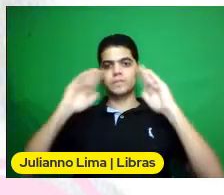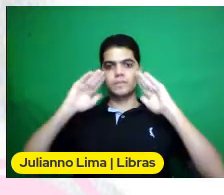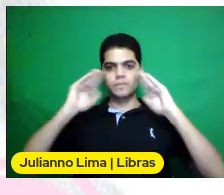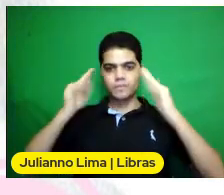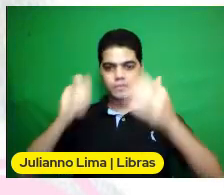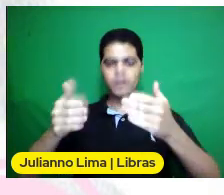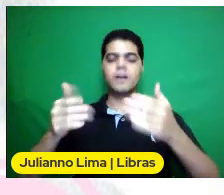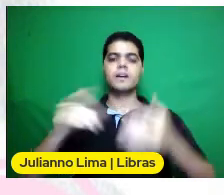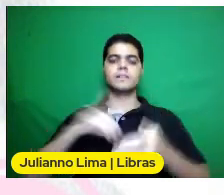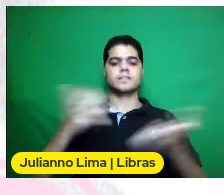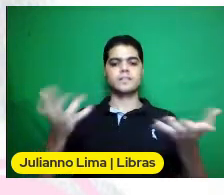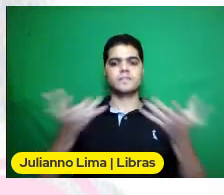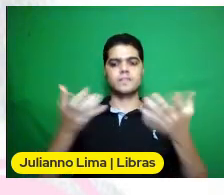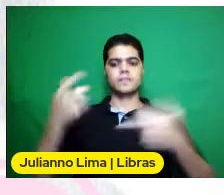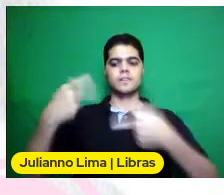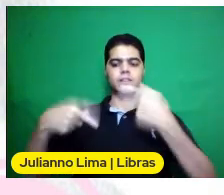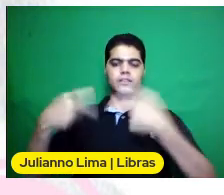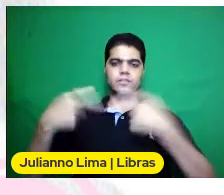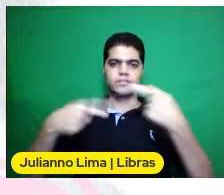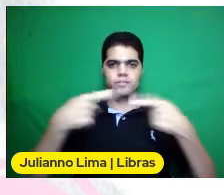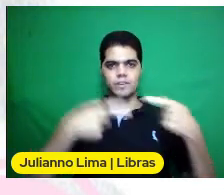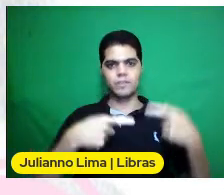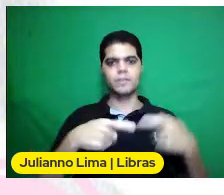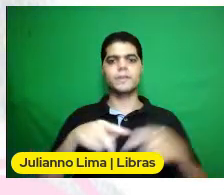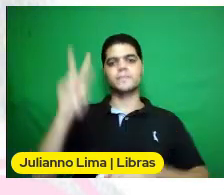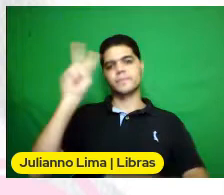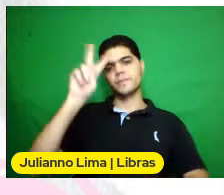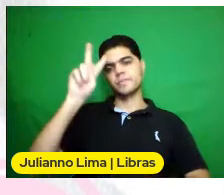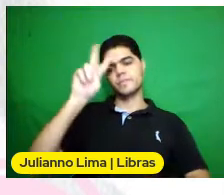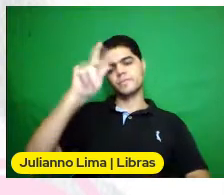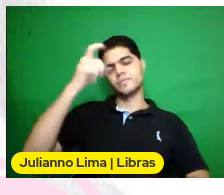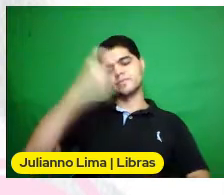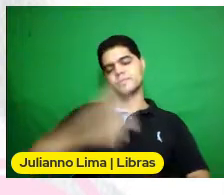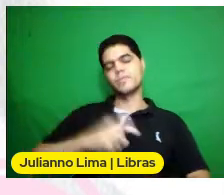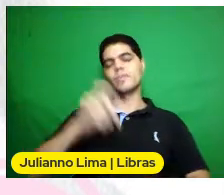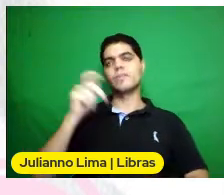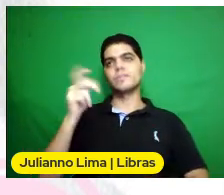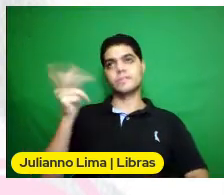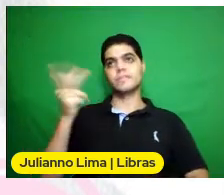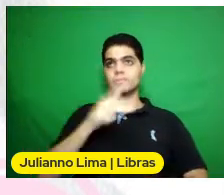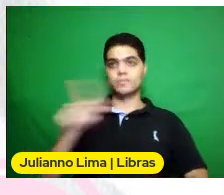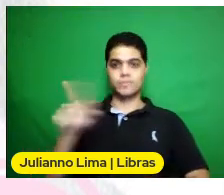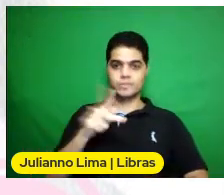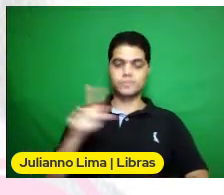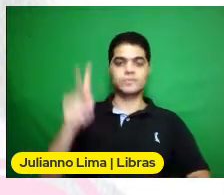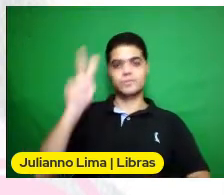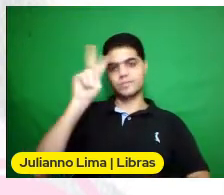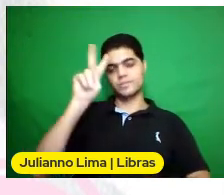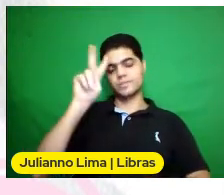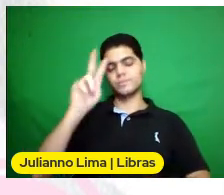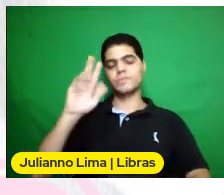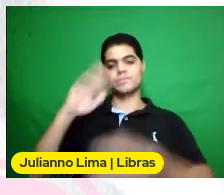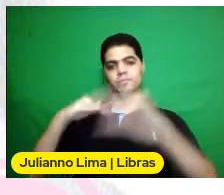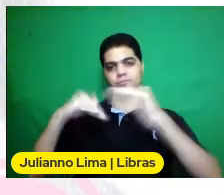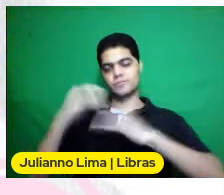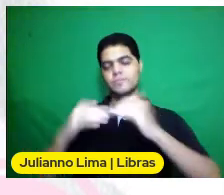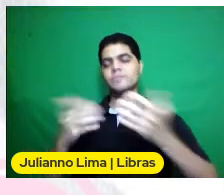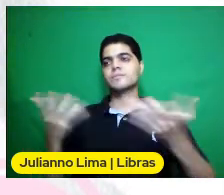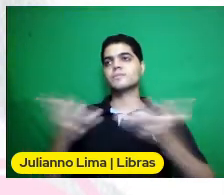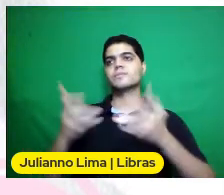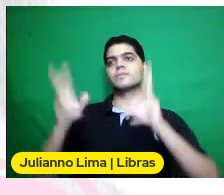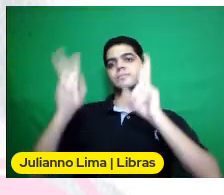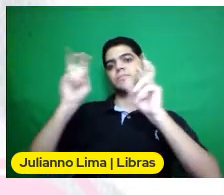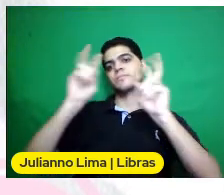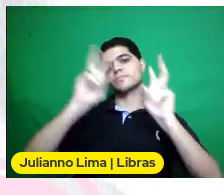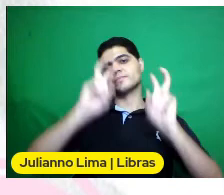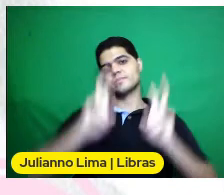dialogar, né? E como professor de história, né, eu acho que eu não poderia vir com algumas questões relacionadas à